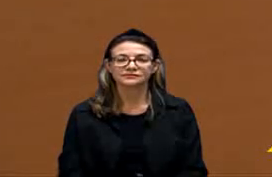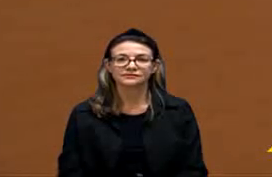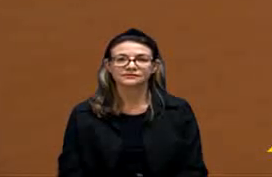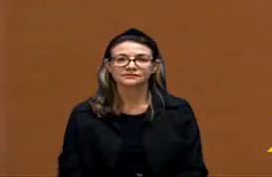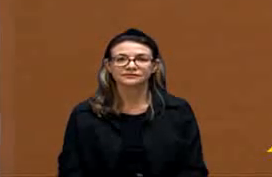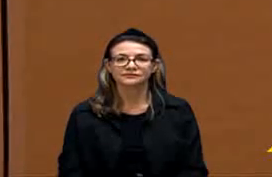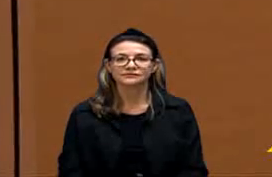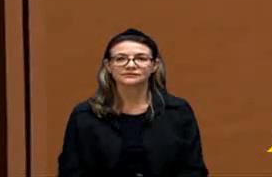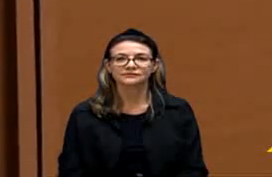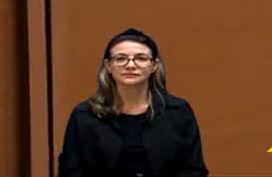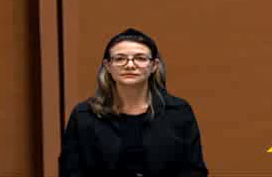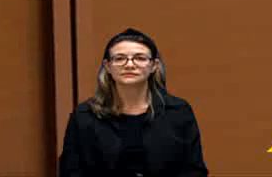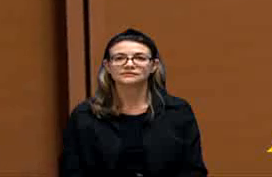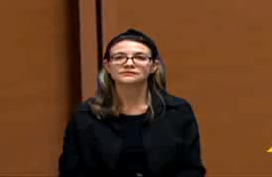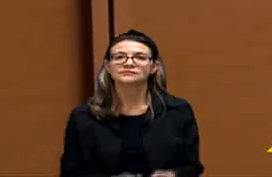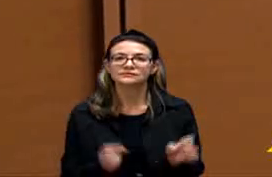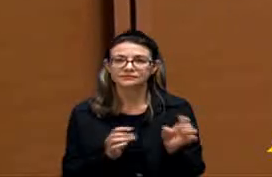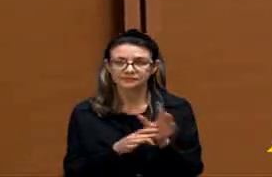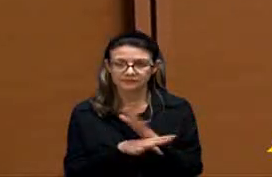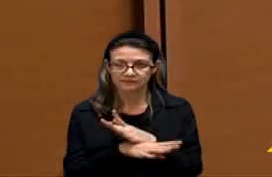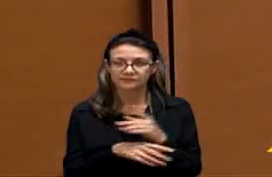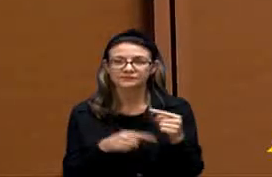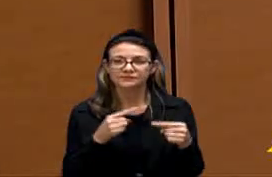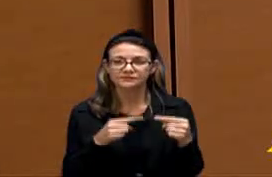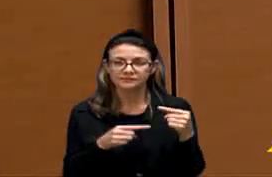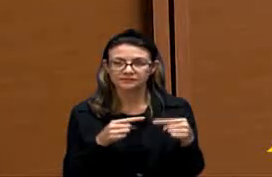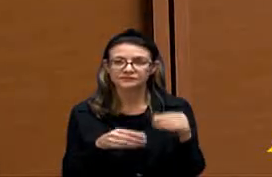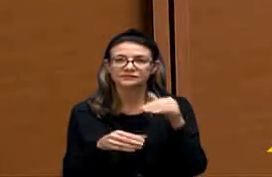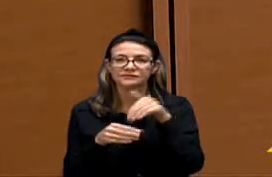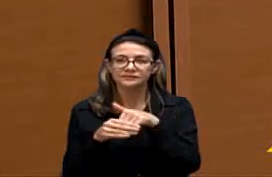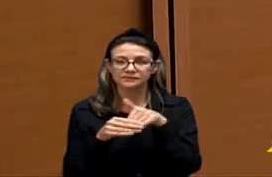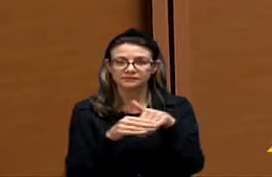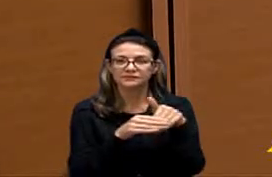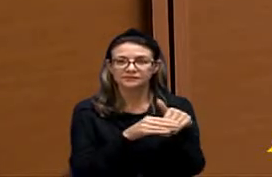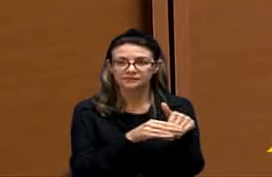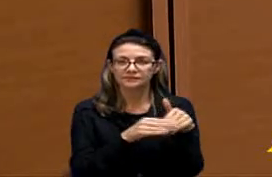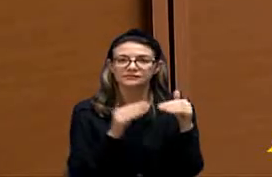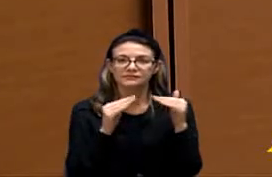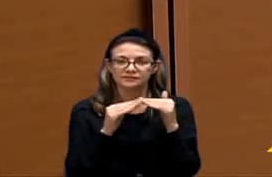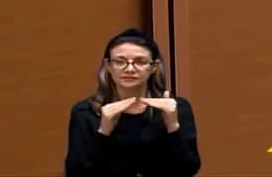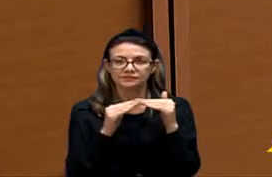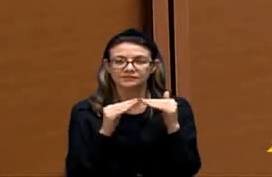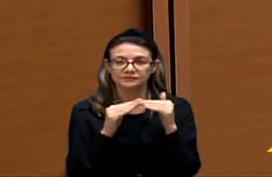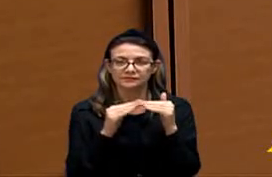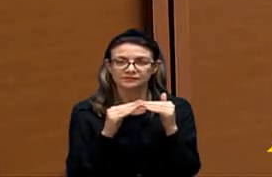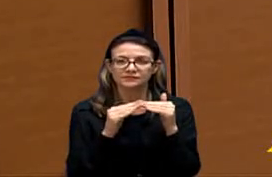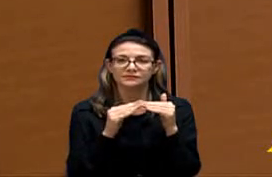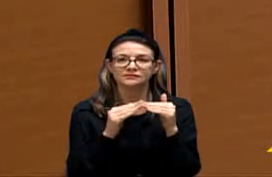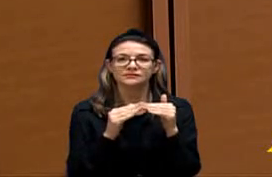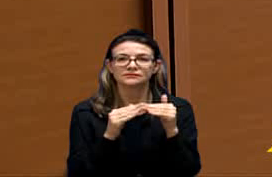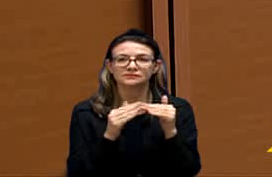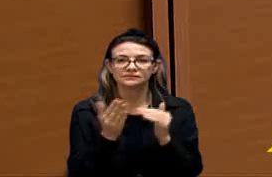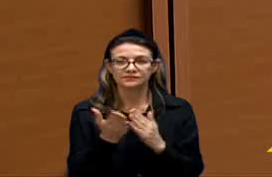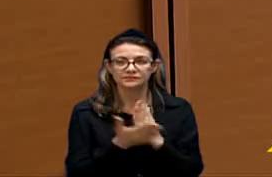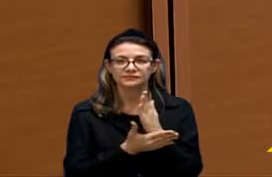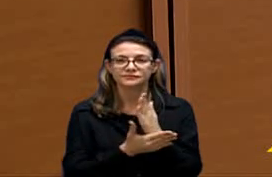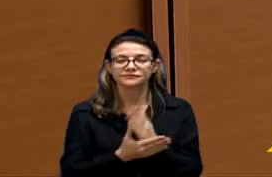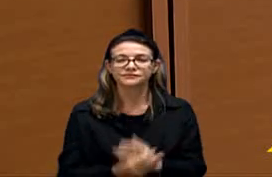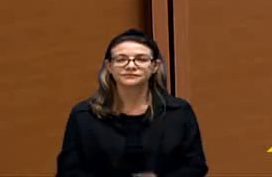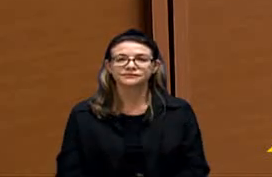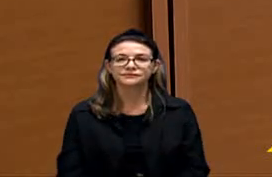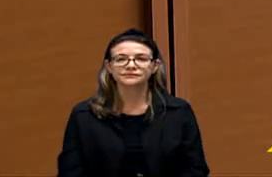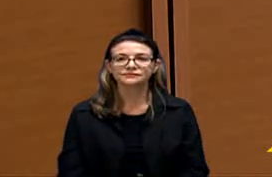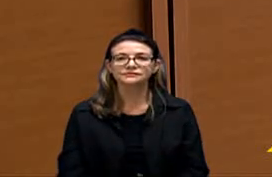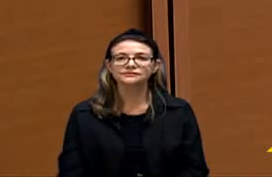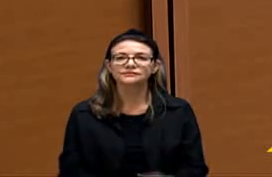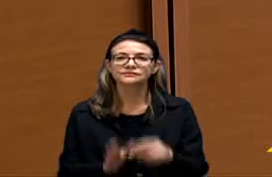presidente é encerrado a discussão eu coloco em votação os vereadores concorda permanece Como estão aprovado